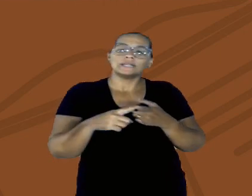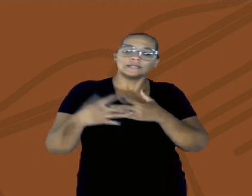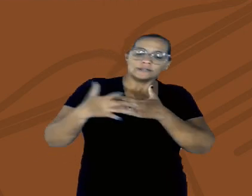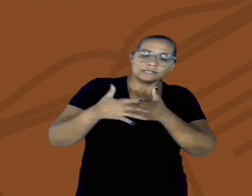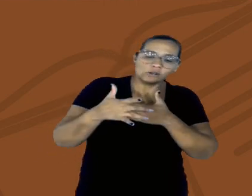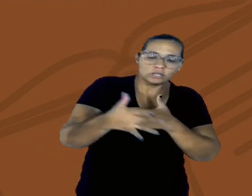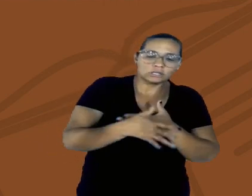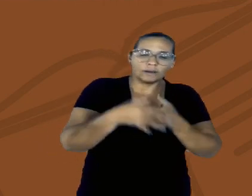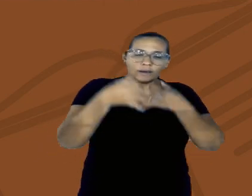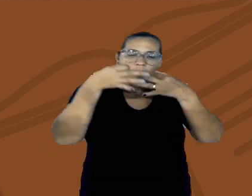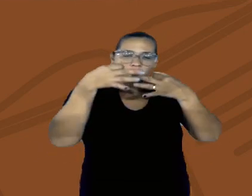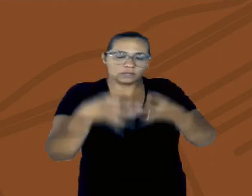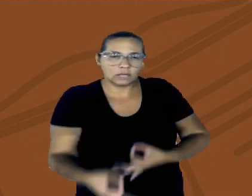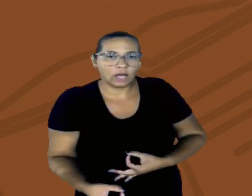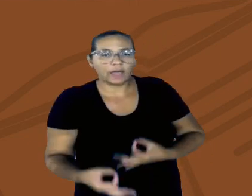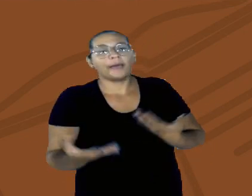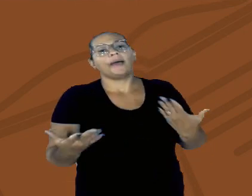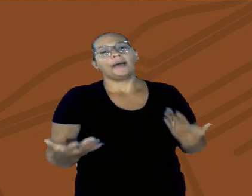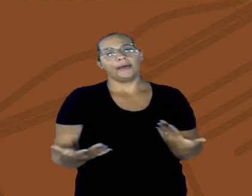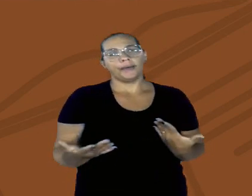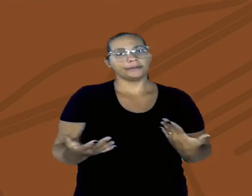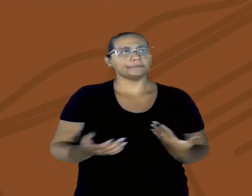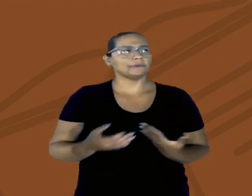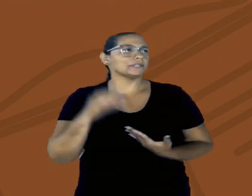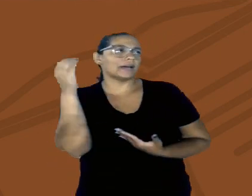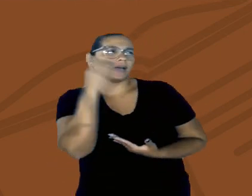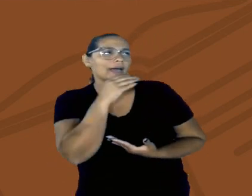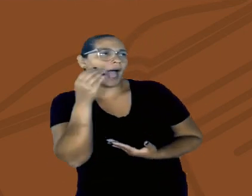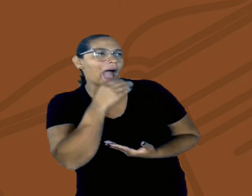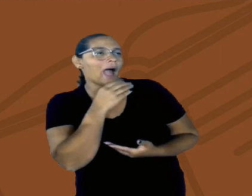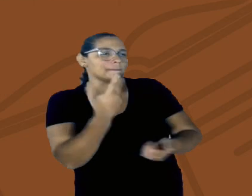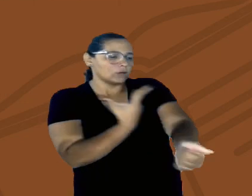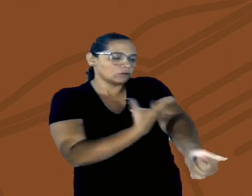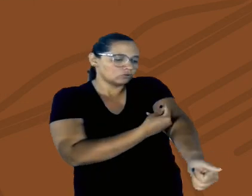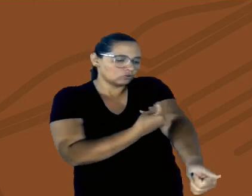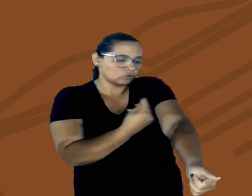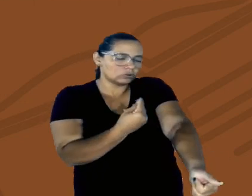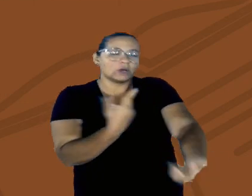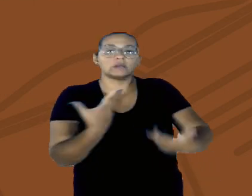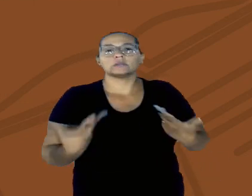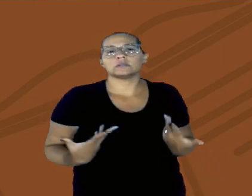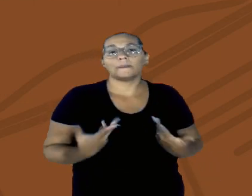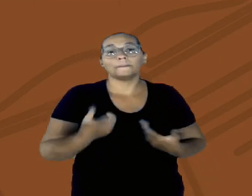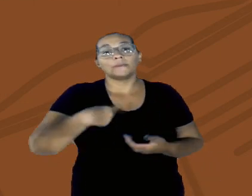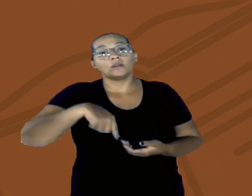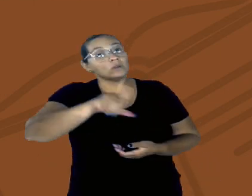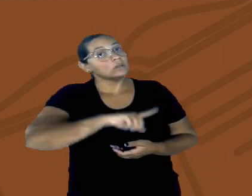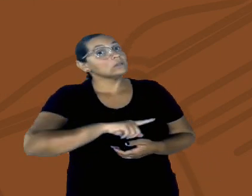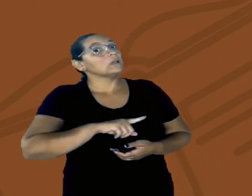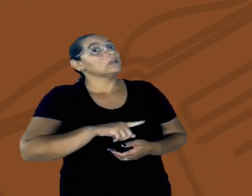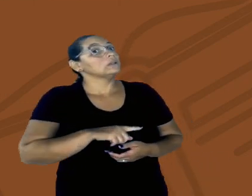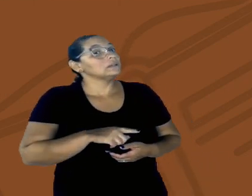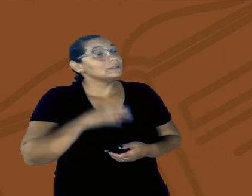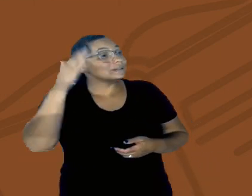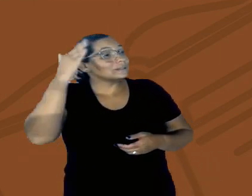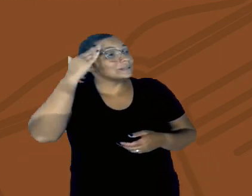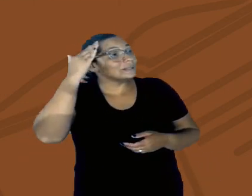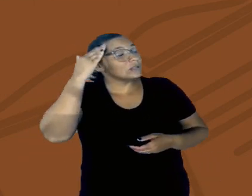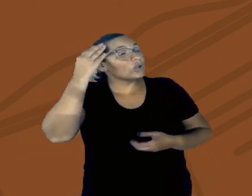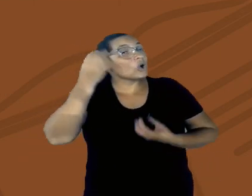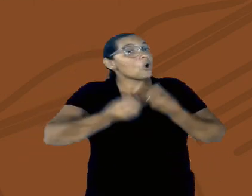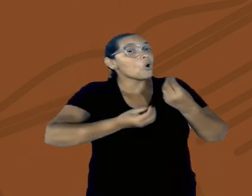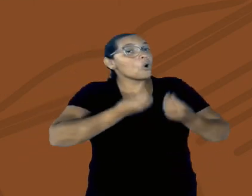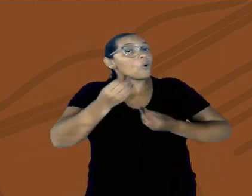que pode ser um teste rápido, pode ser um teste molecular, para identificar que problema é aquele e tratar da